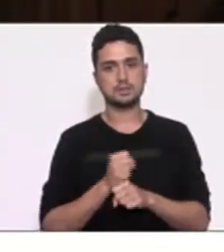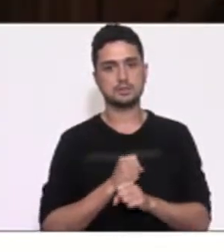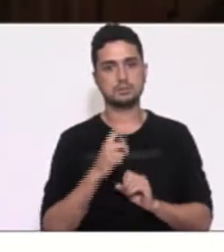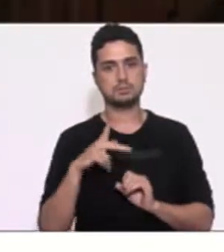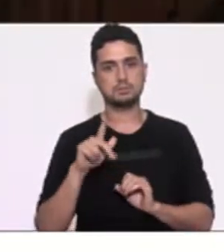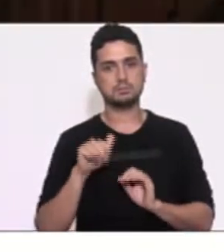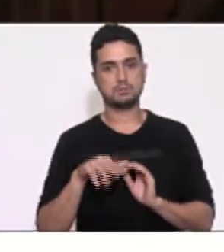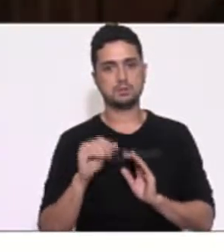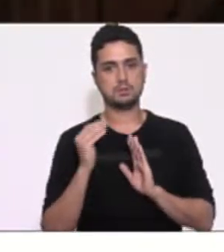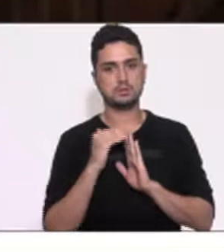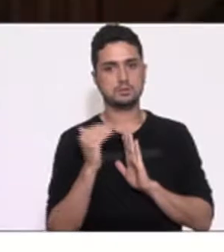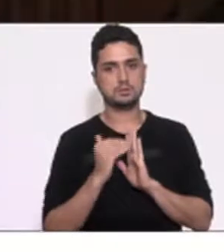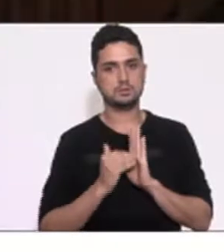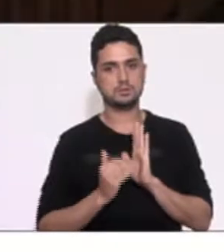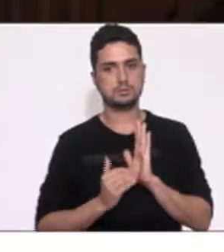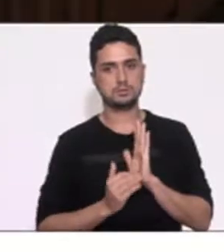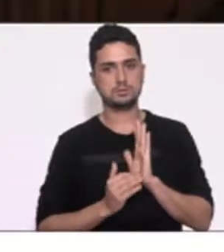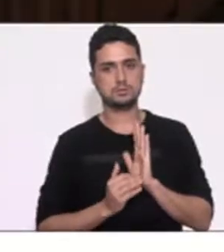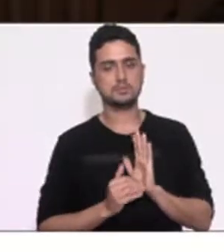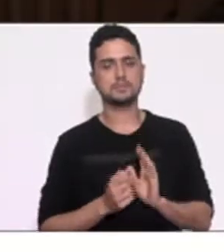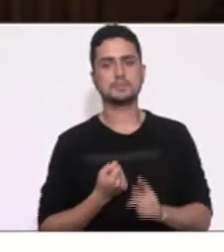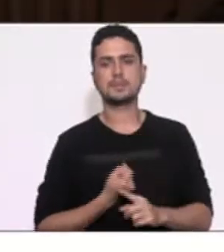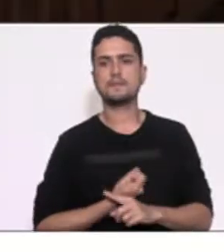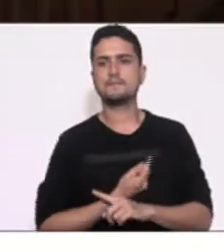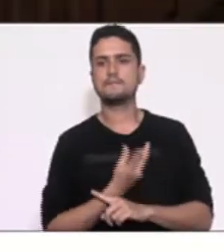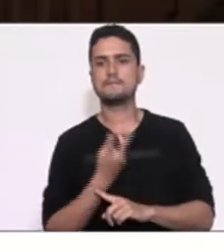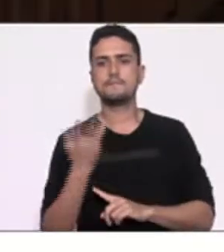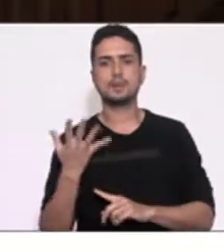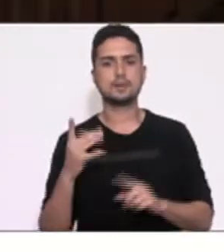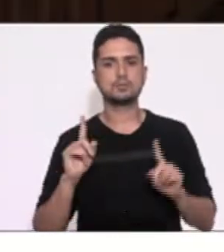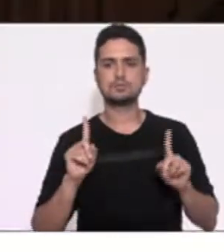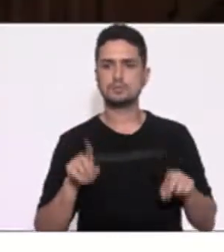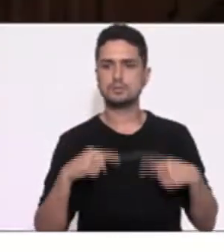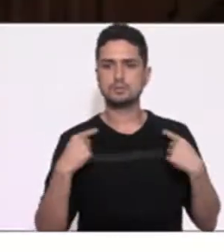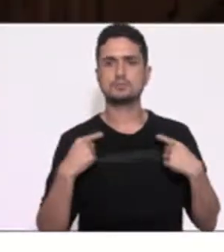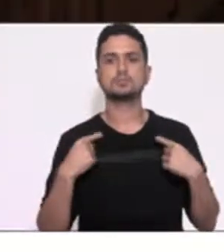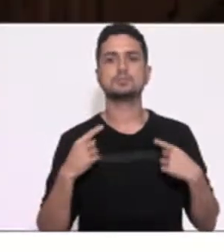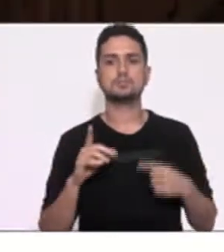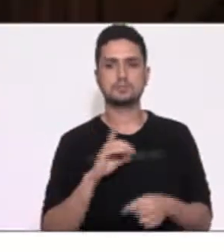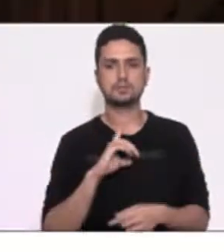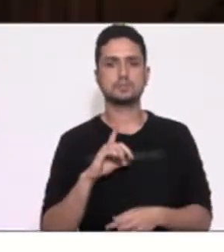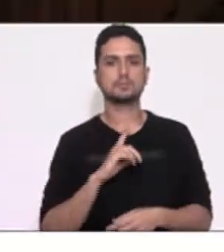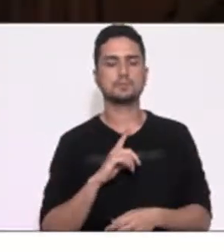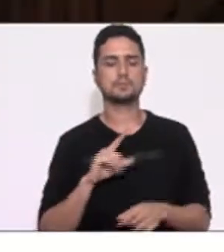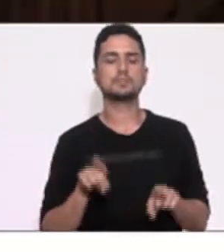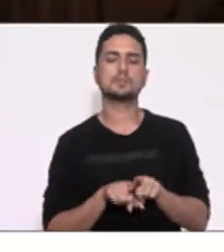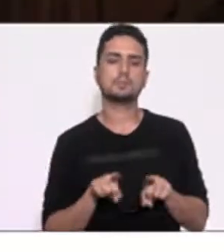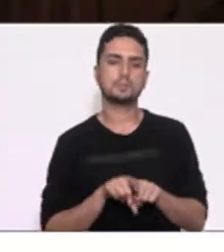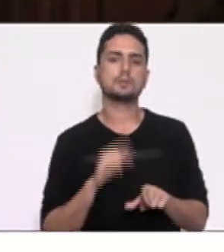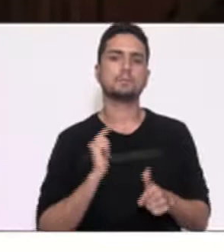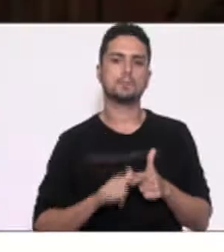de Educação, com vários desafios e vários problemas.